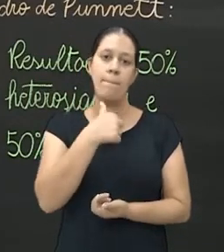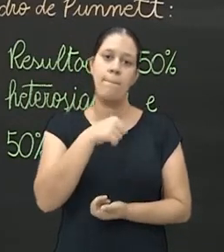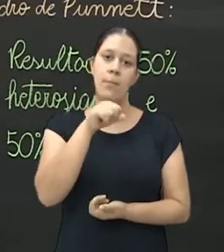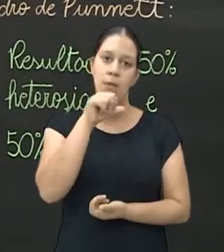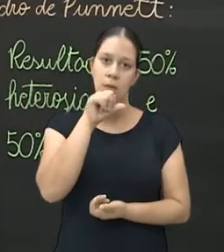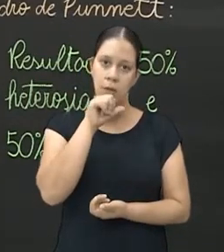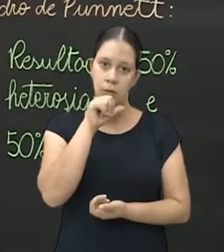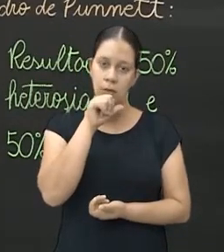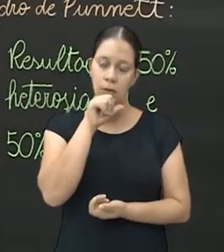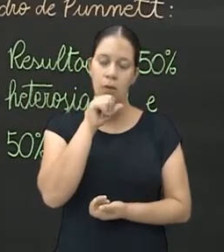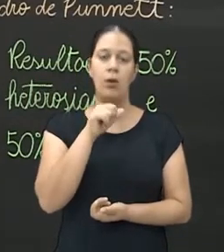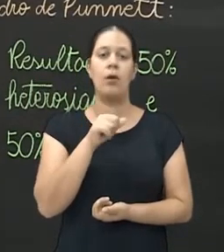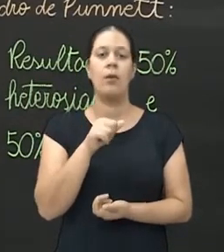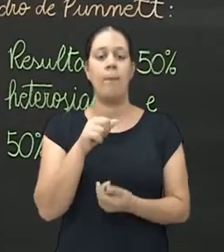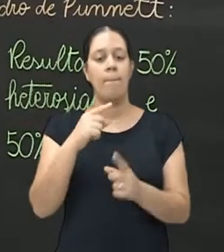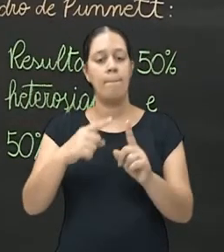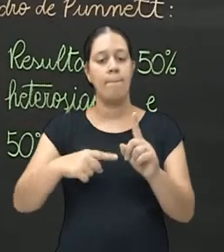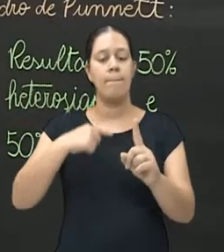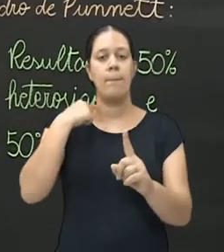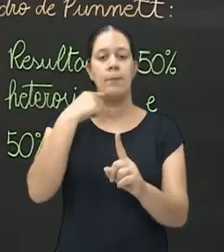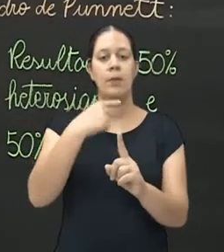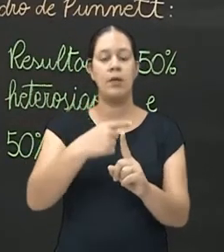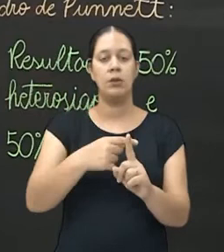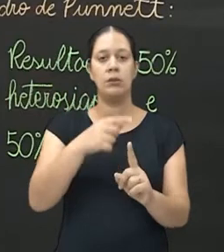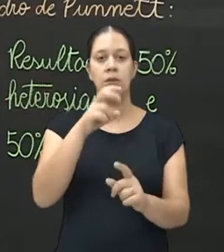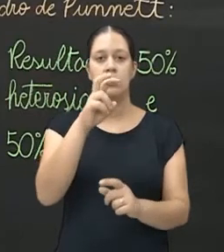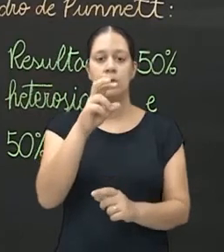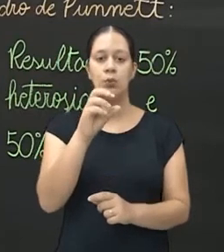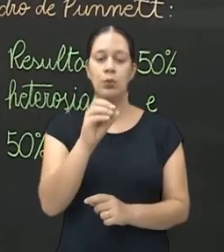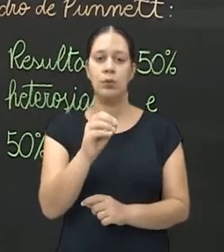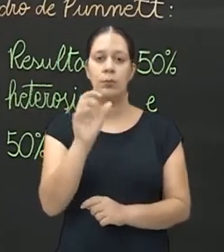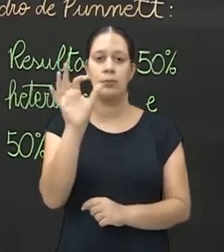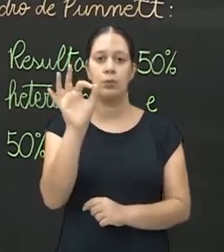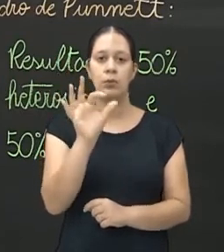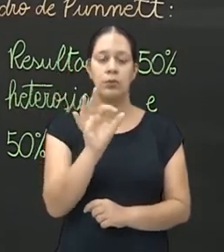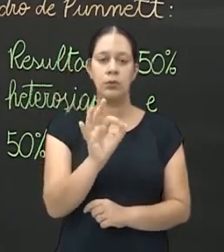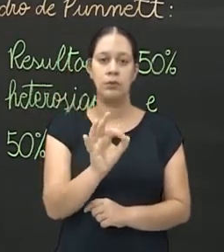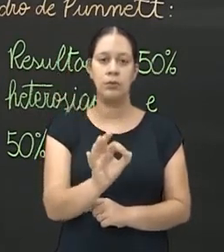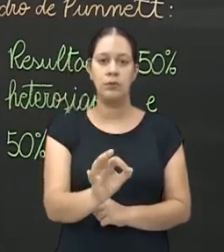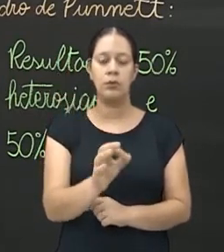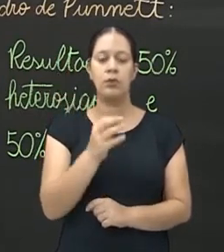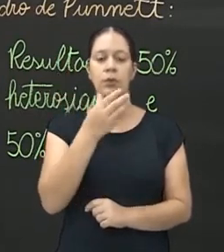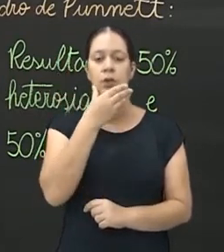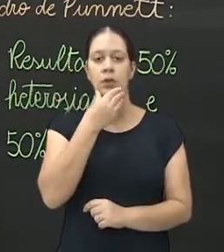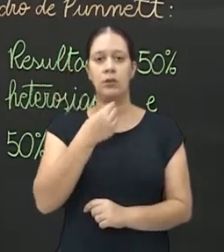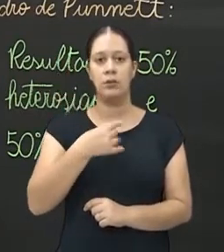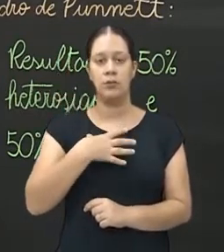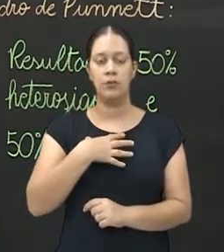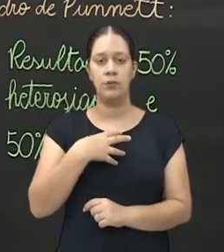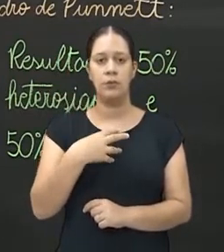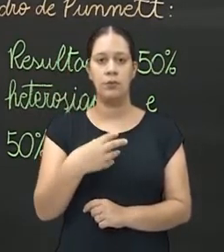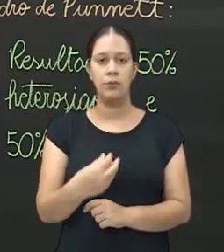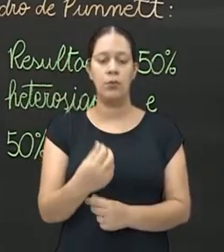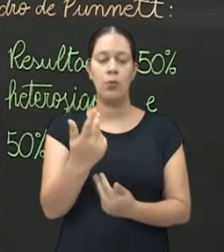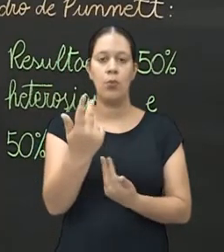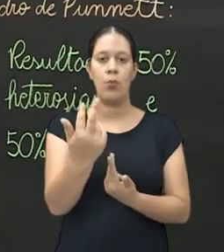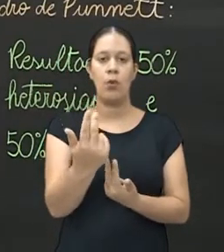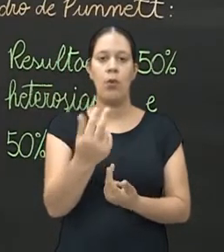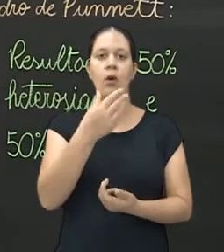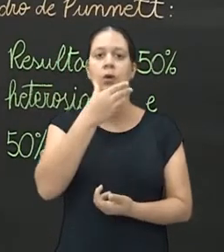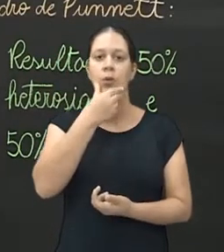heterozigotos, e mais 50% de chance desses filhos serem como o